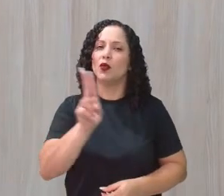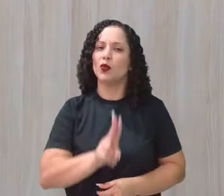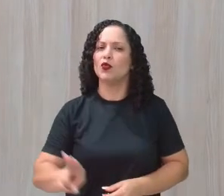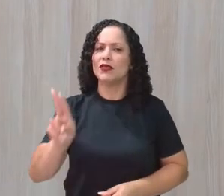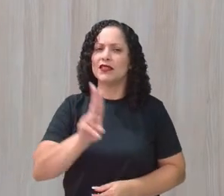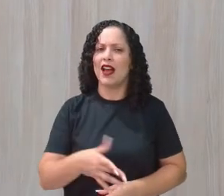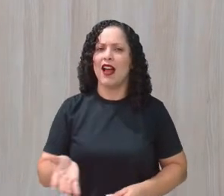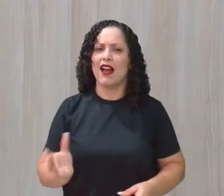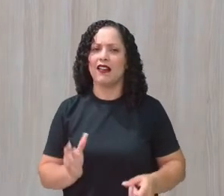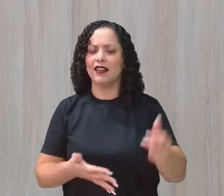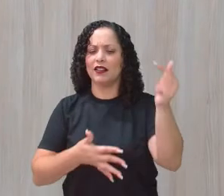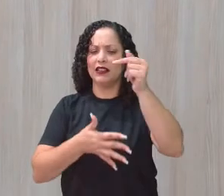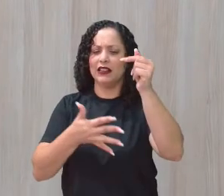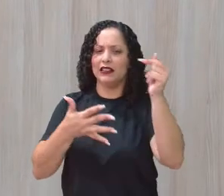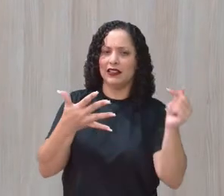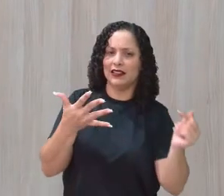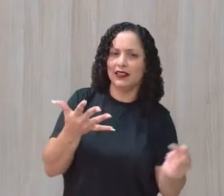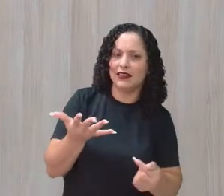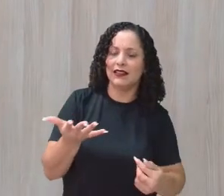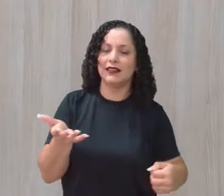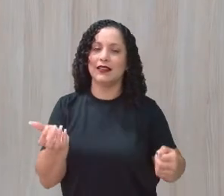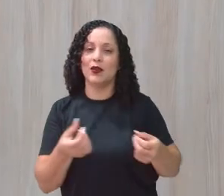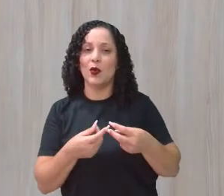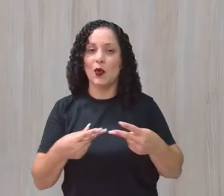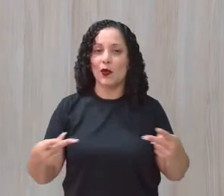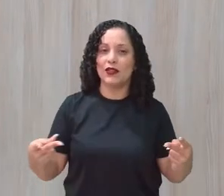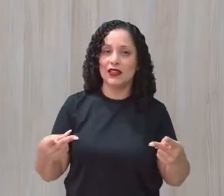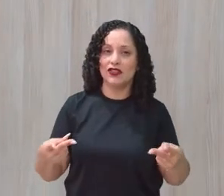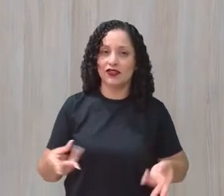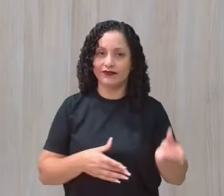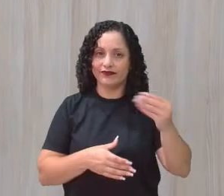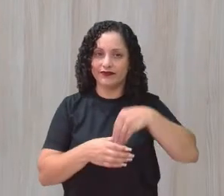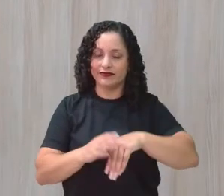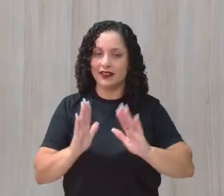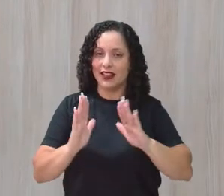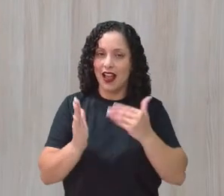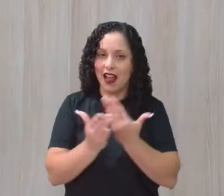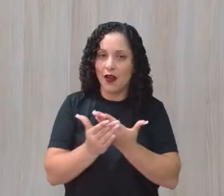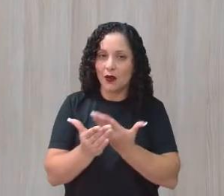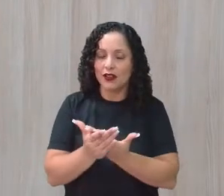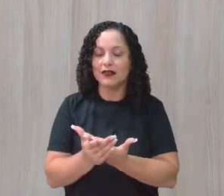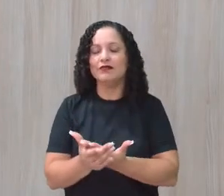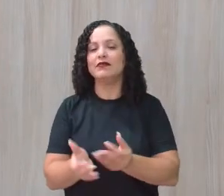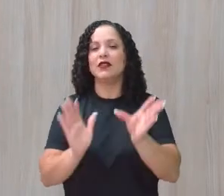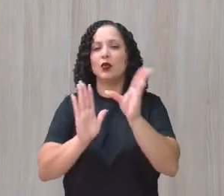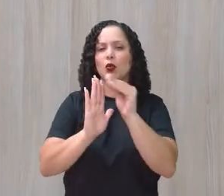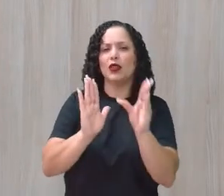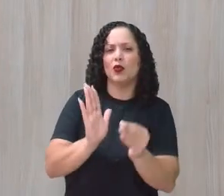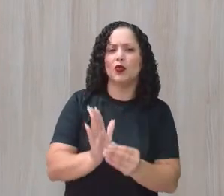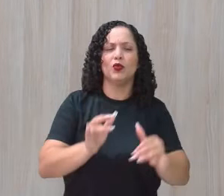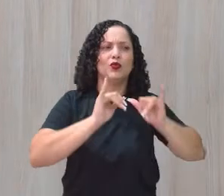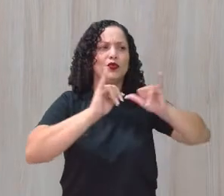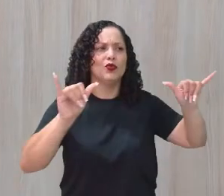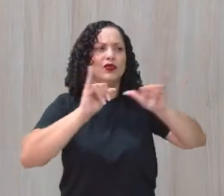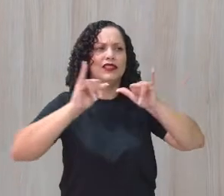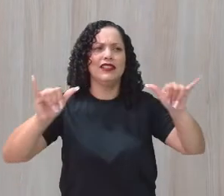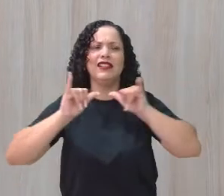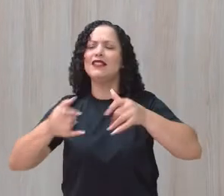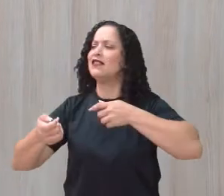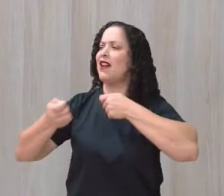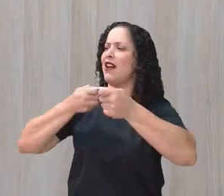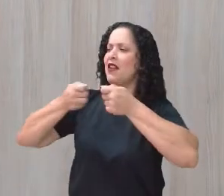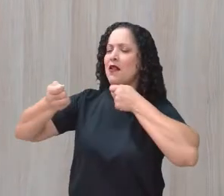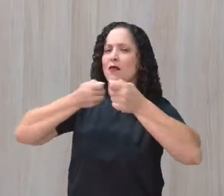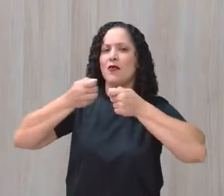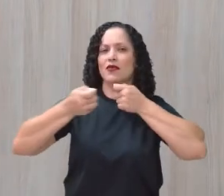elementos nas nossas aulas, não é? Passamos a estar com conteúdos, com notícia, reportagem,